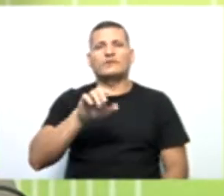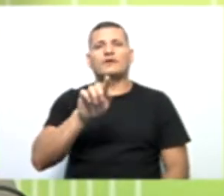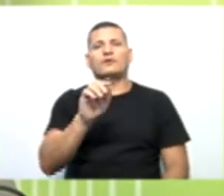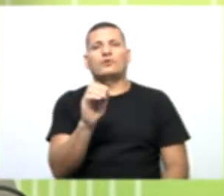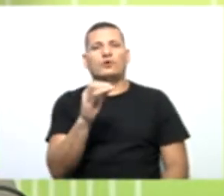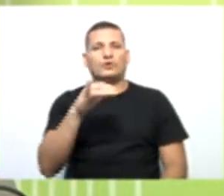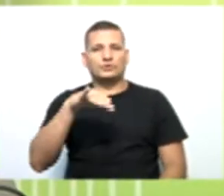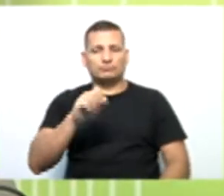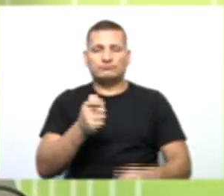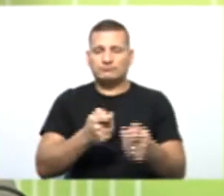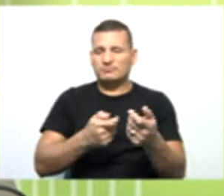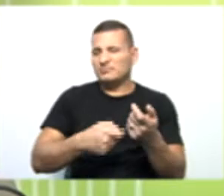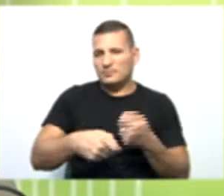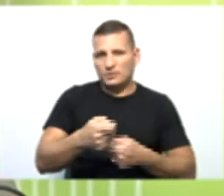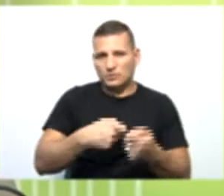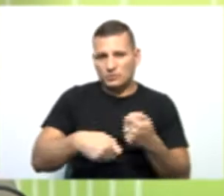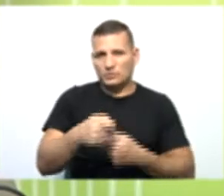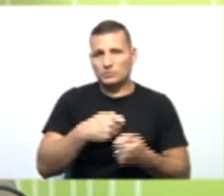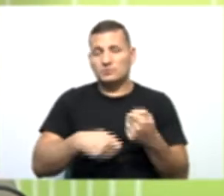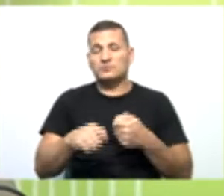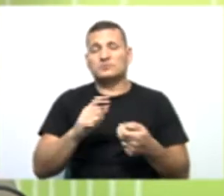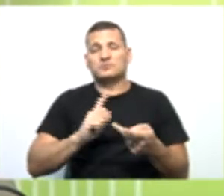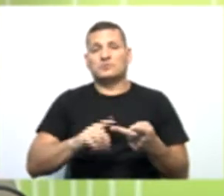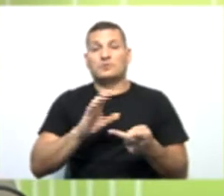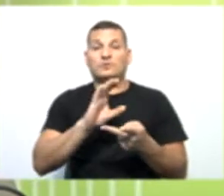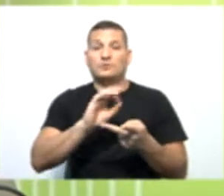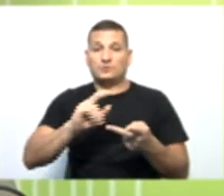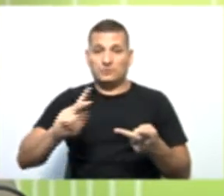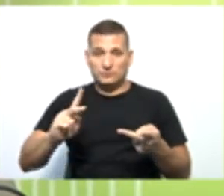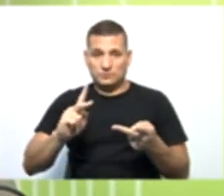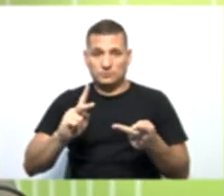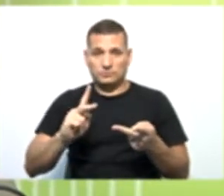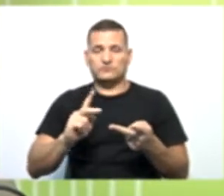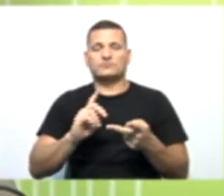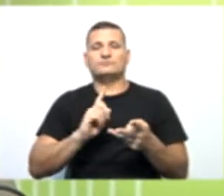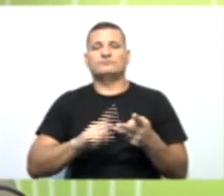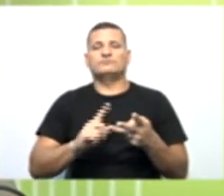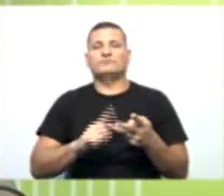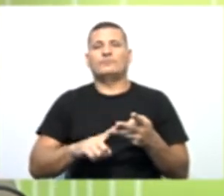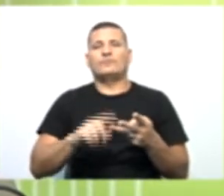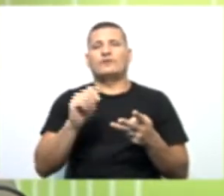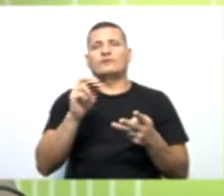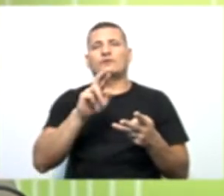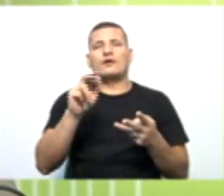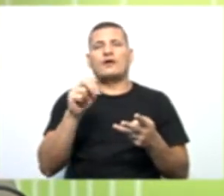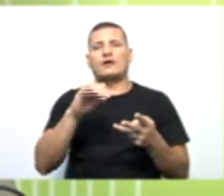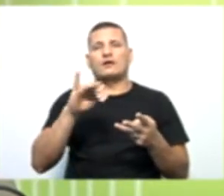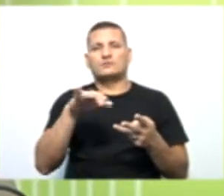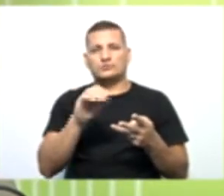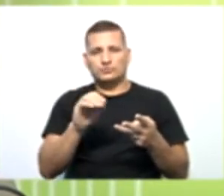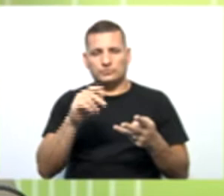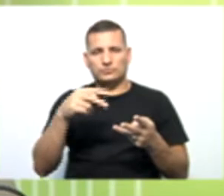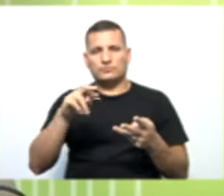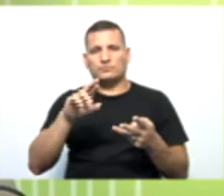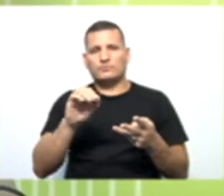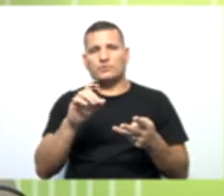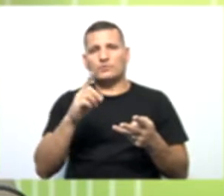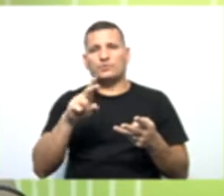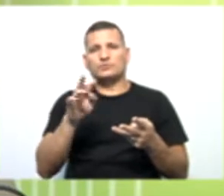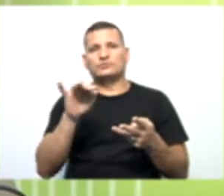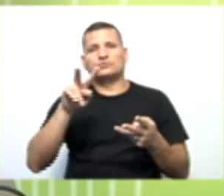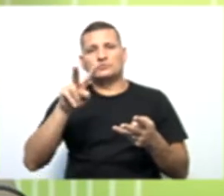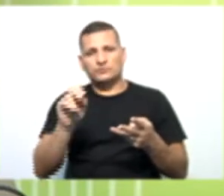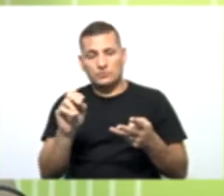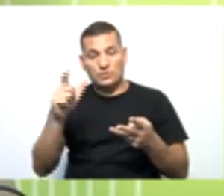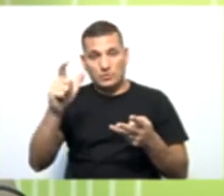ambiente, sobre cooperativas empreendedoras e sobre arranjo produtivo local. Bem legalzinha a nossa